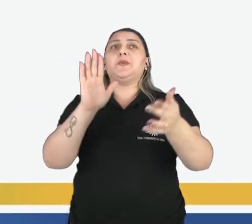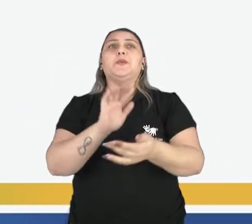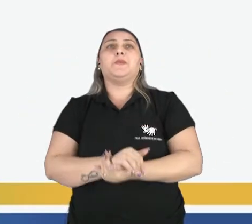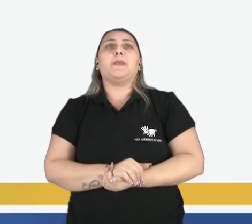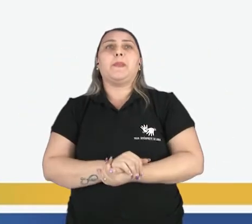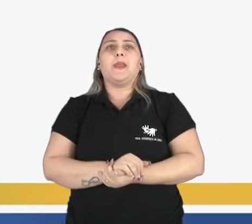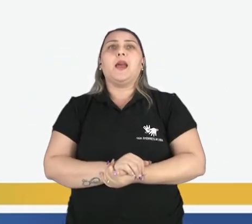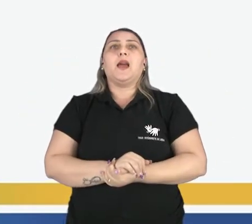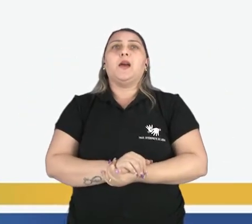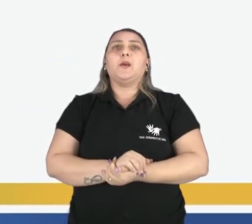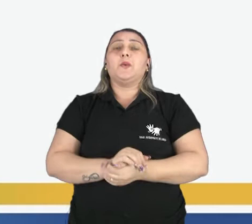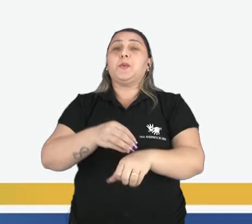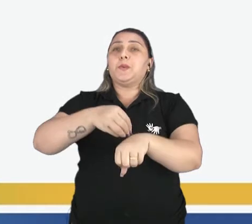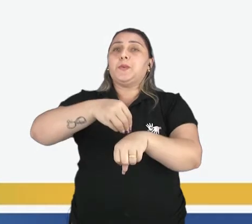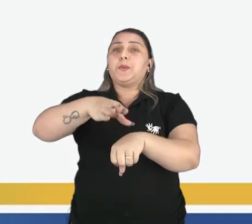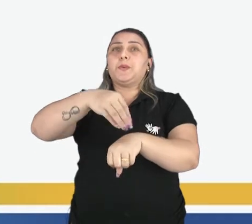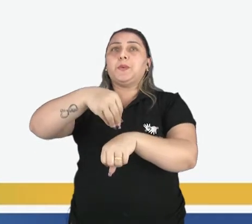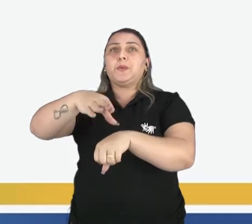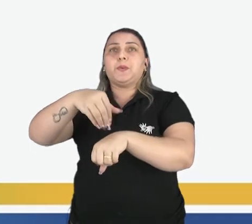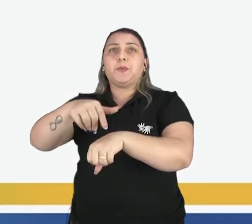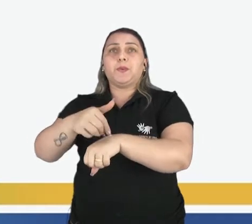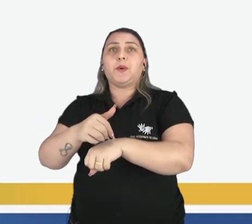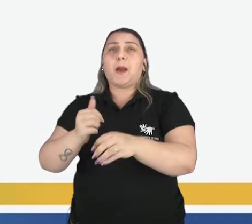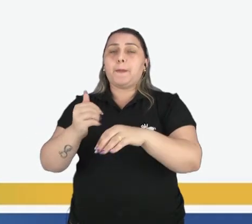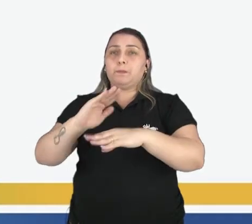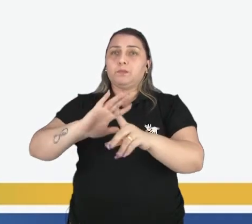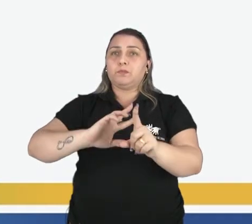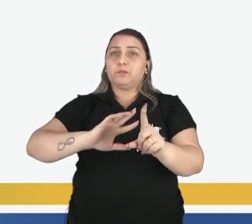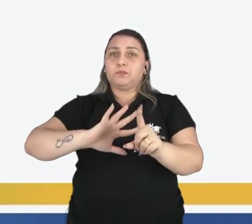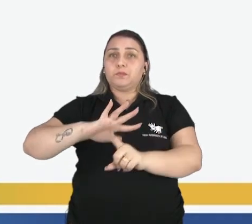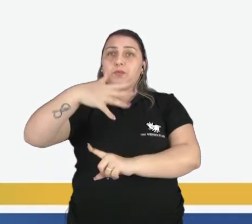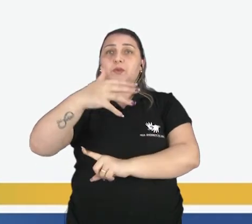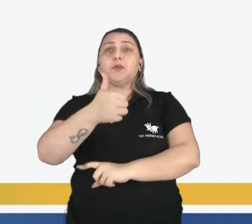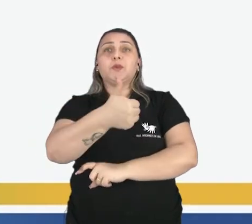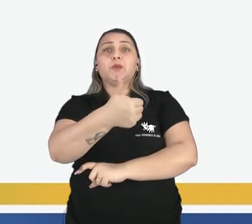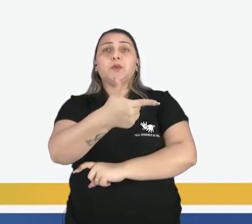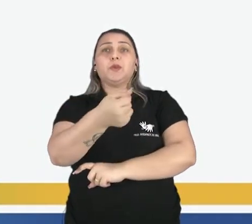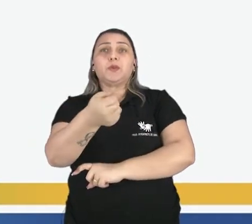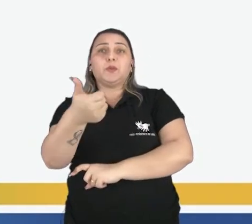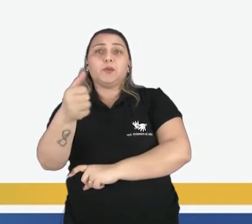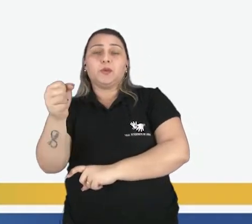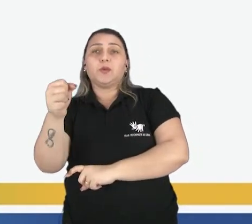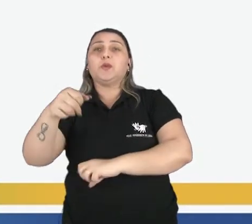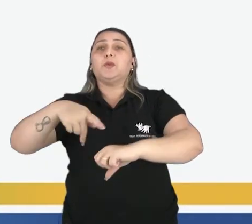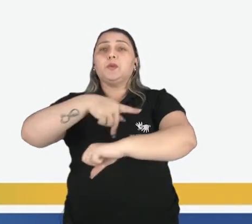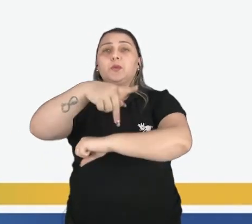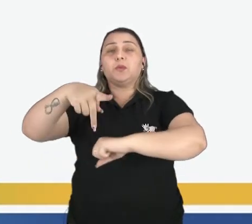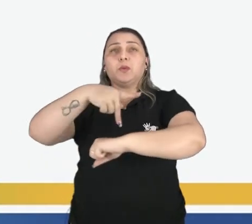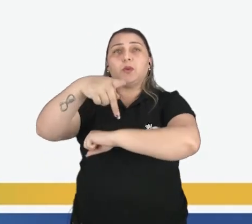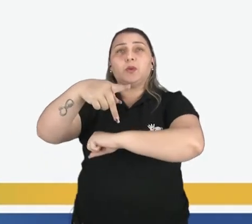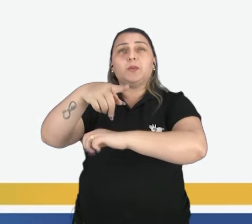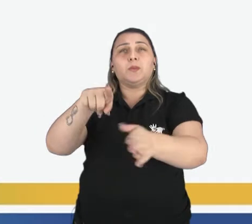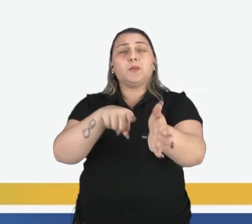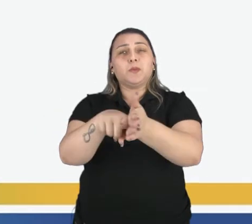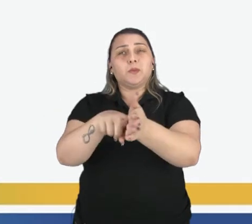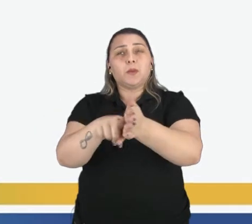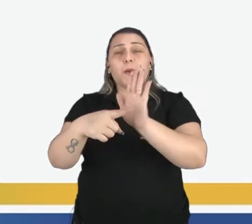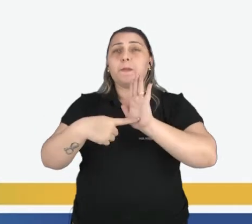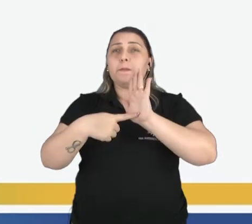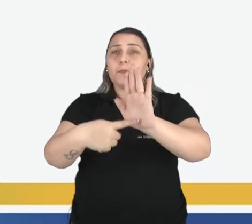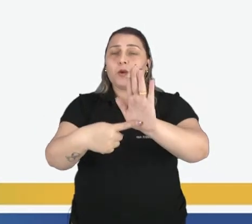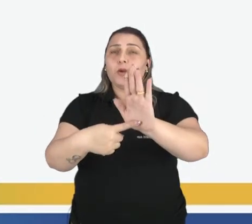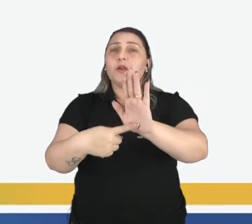e Estatística, a concentração de renda aumentou em 2018 no país. Os dados mostram que o